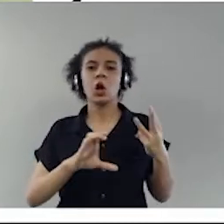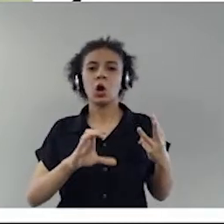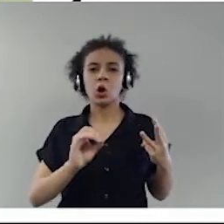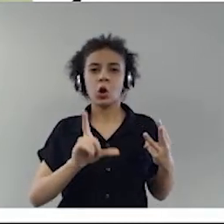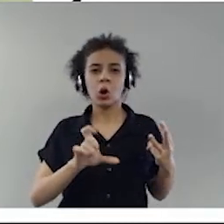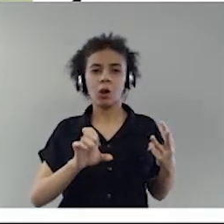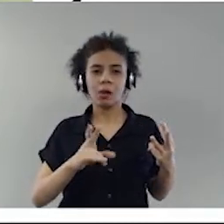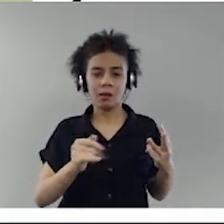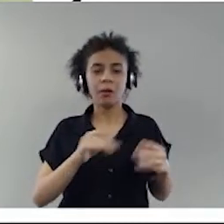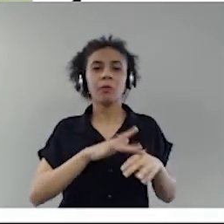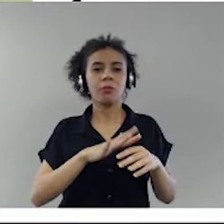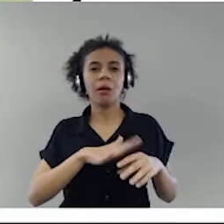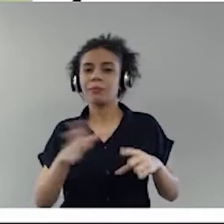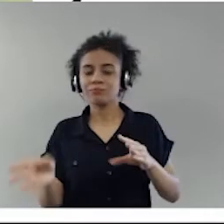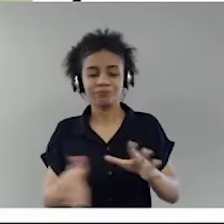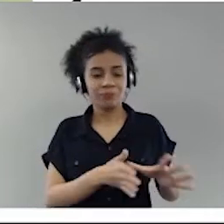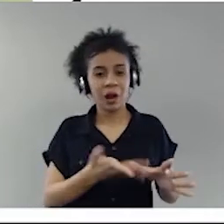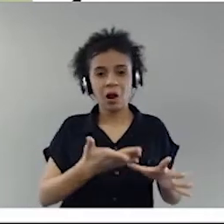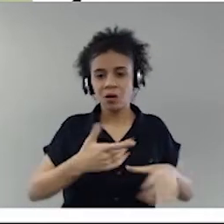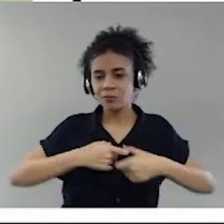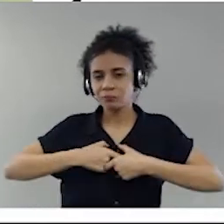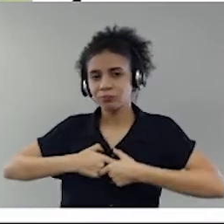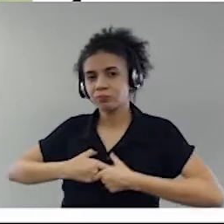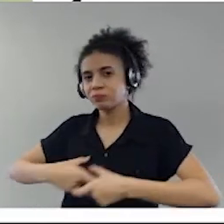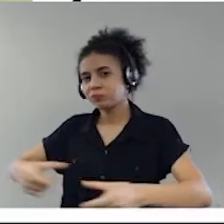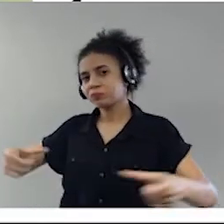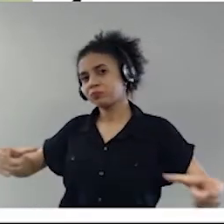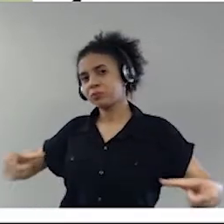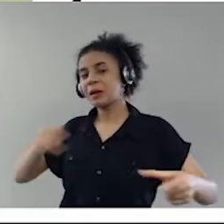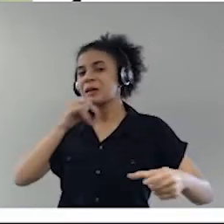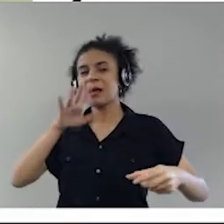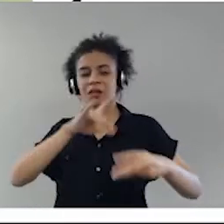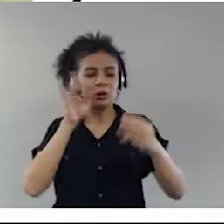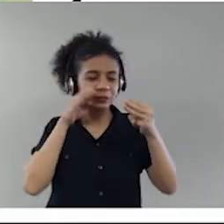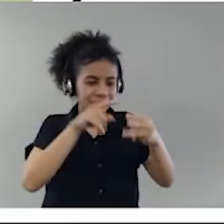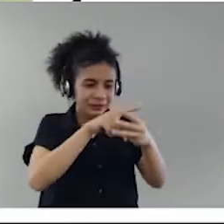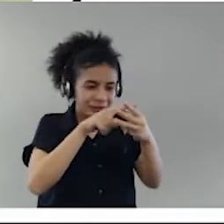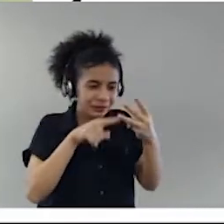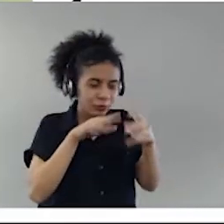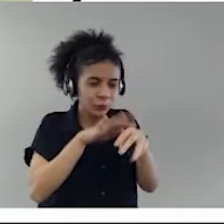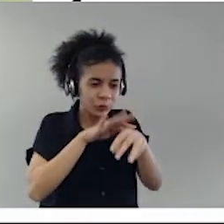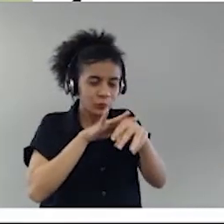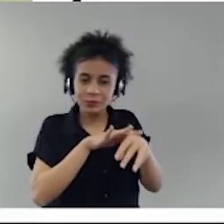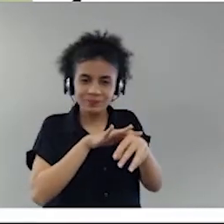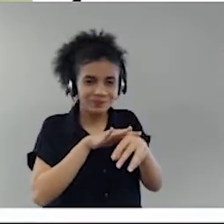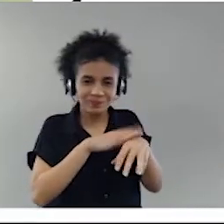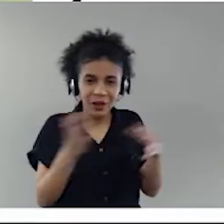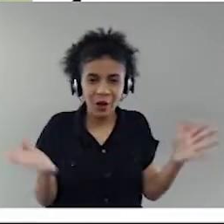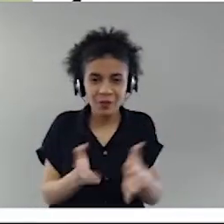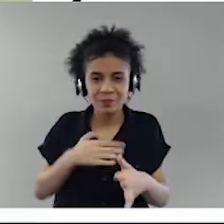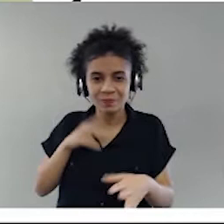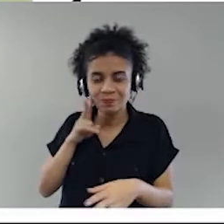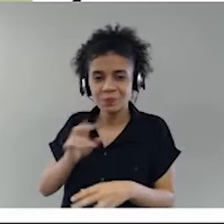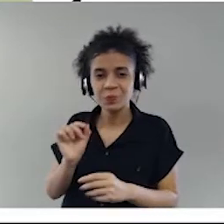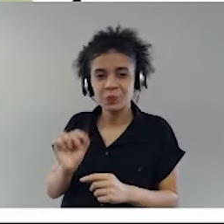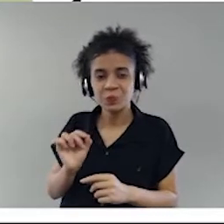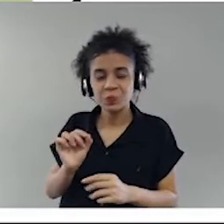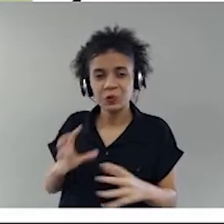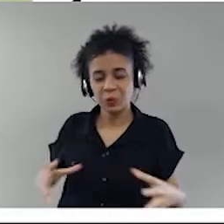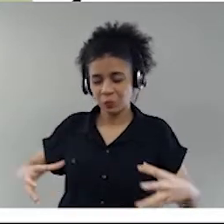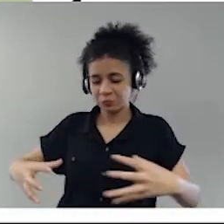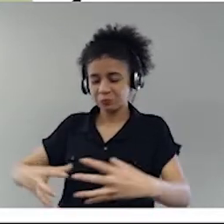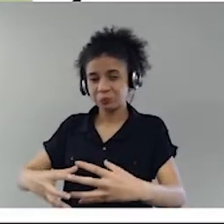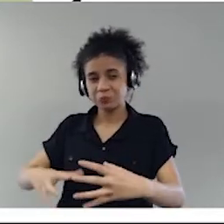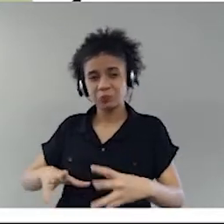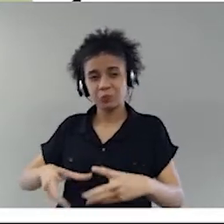mais, eu diria, ampliada, ou seja, não ficamos mais agora só em doenças. Nós podemos olhar o conjunto